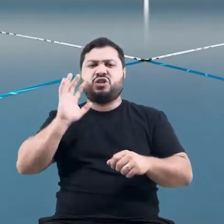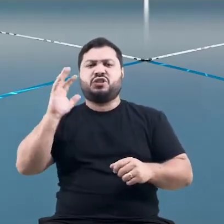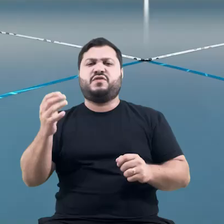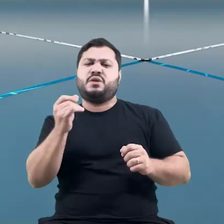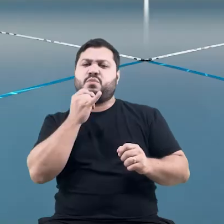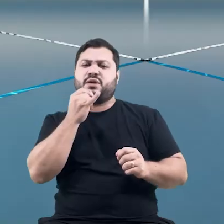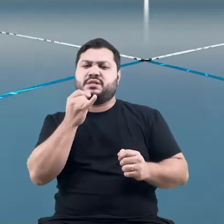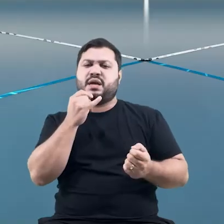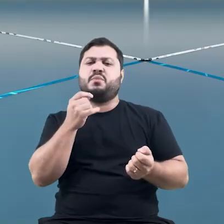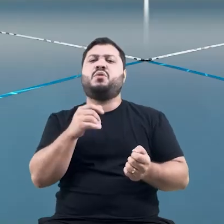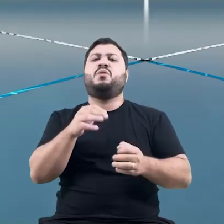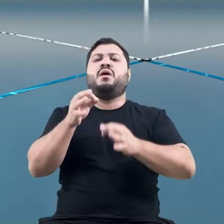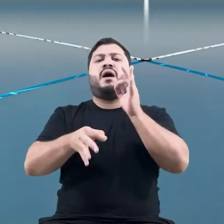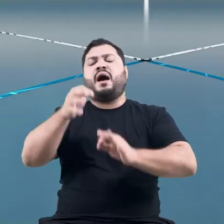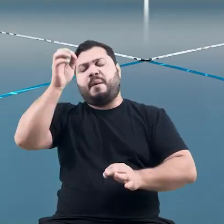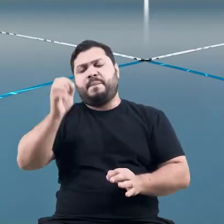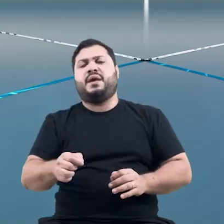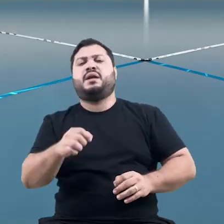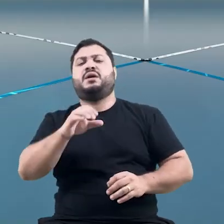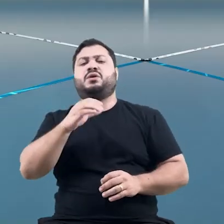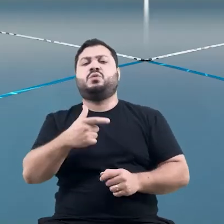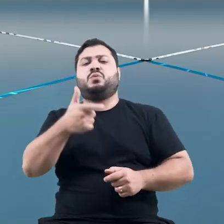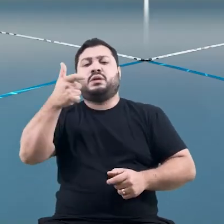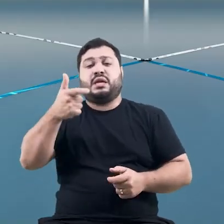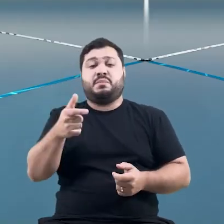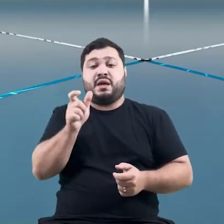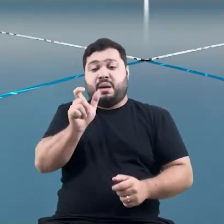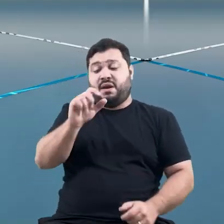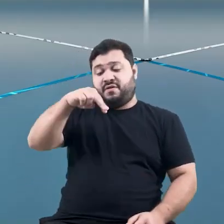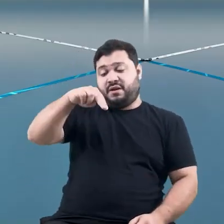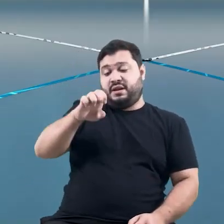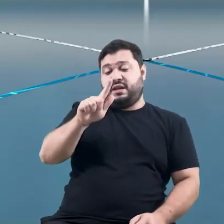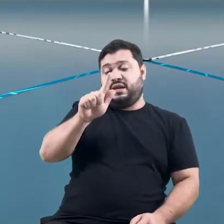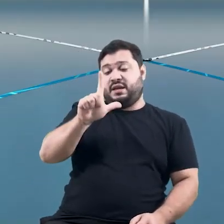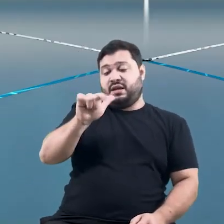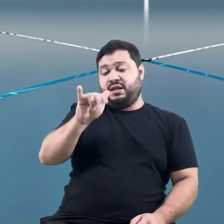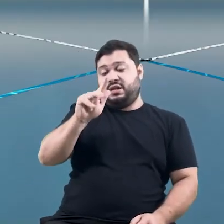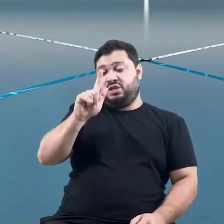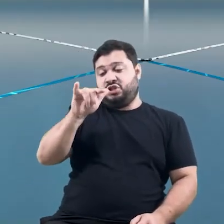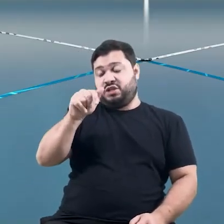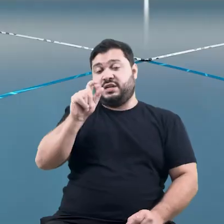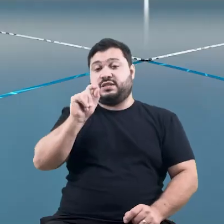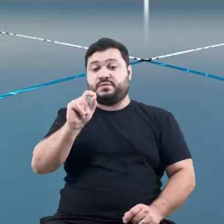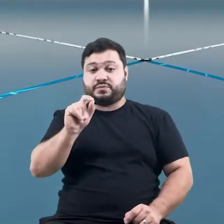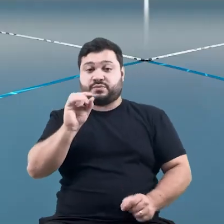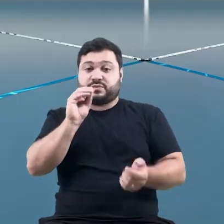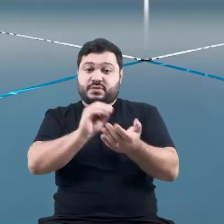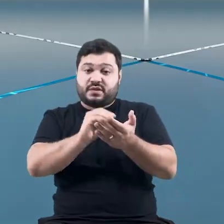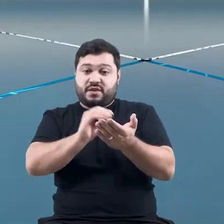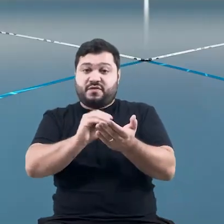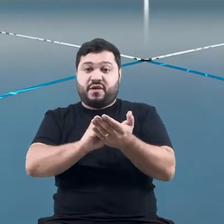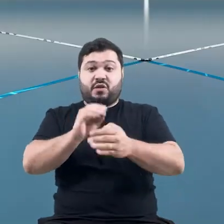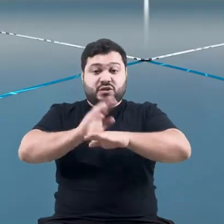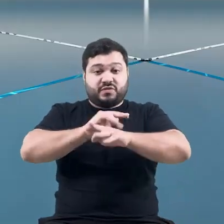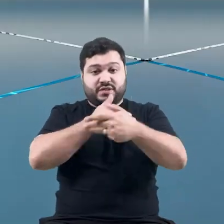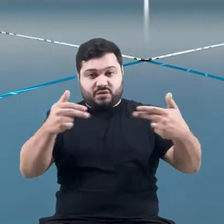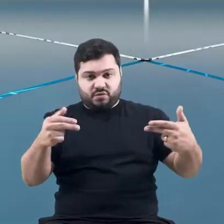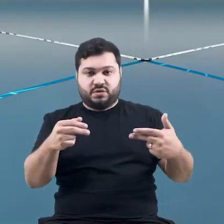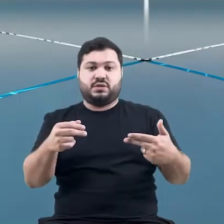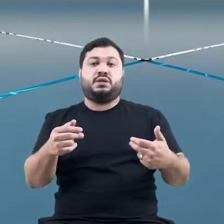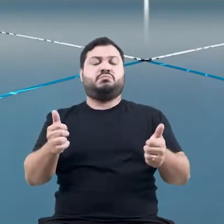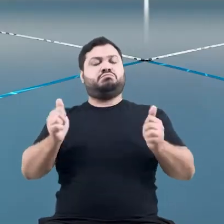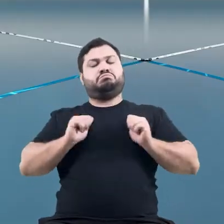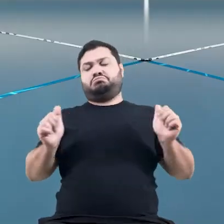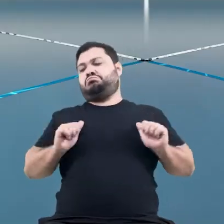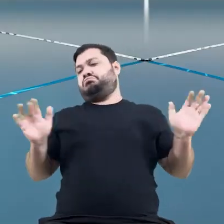na hora de definir, por exemplo, a pena de um crime. A palavra negligência é utilizada para designar a falta de ação,